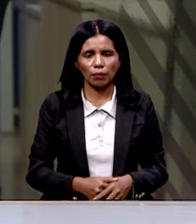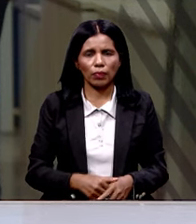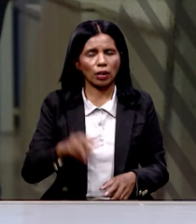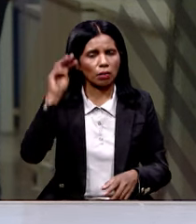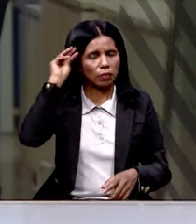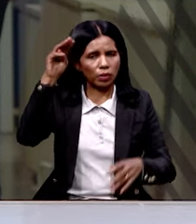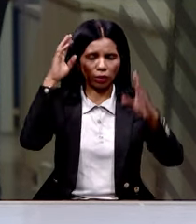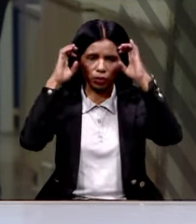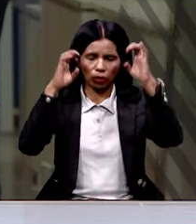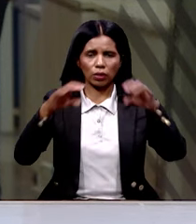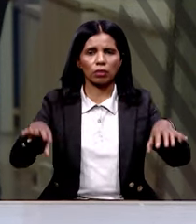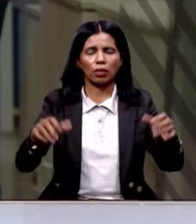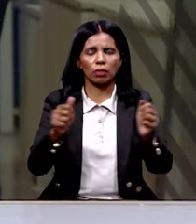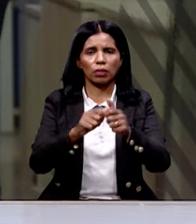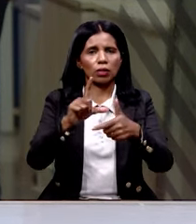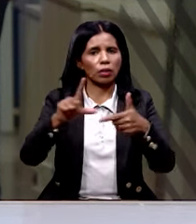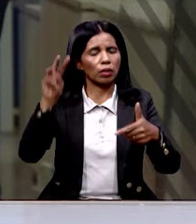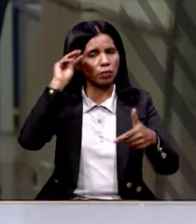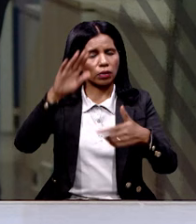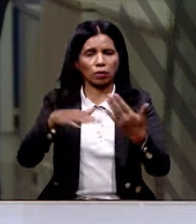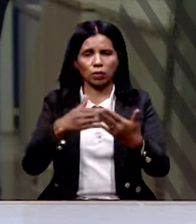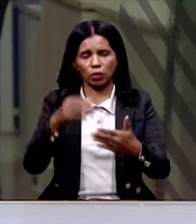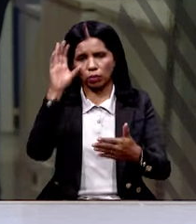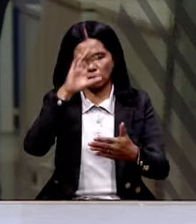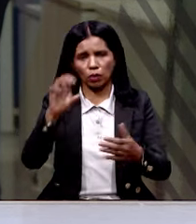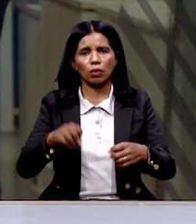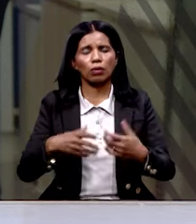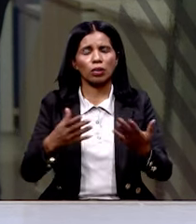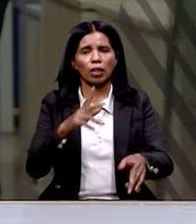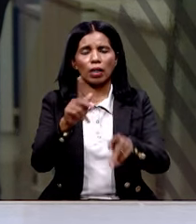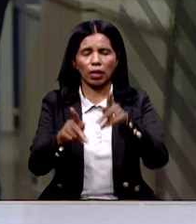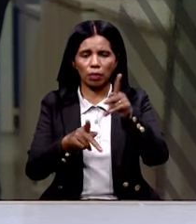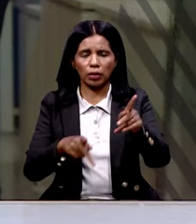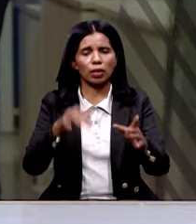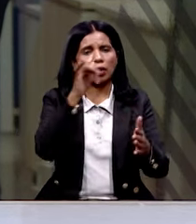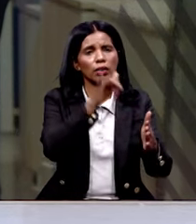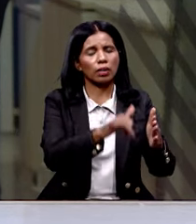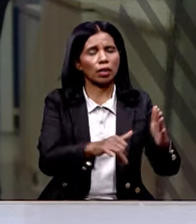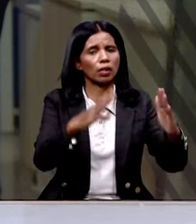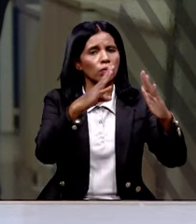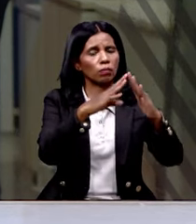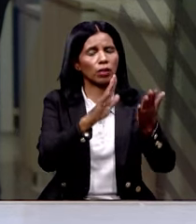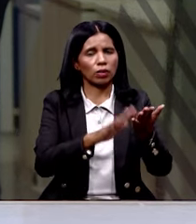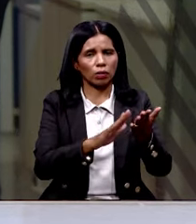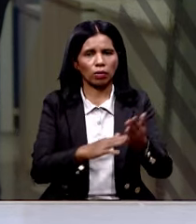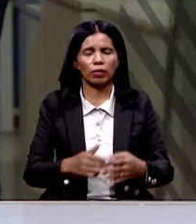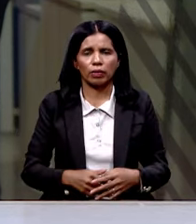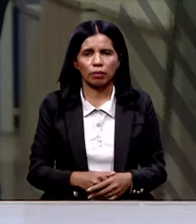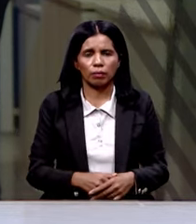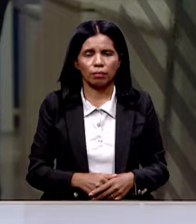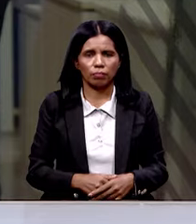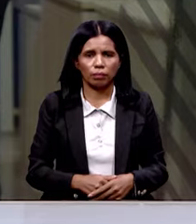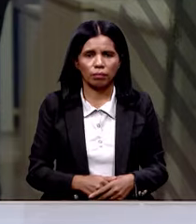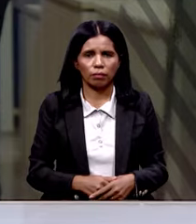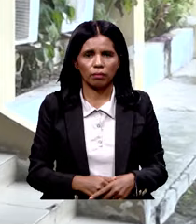Ministério da Educação se correndo a linha ministerial onde busca a solução comunidade nebe ocupa arredores escola.